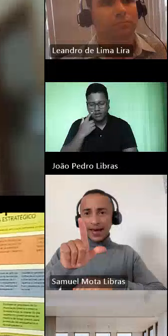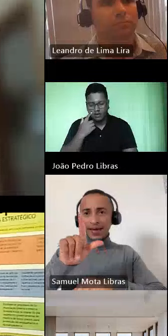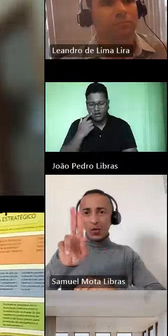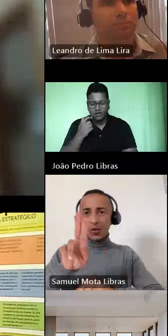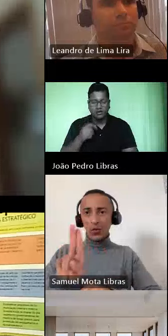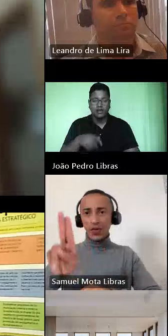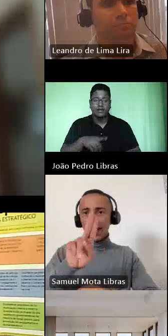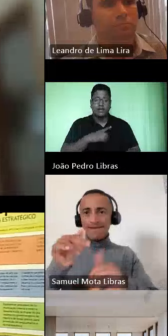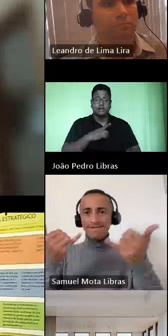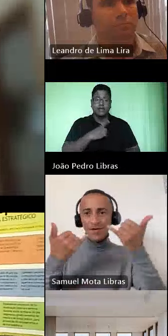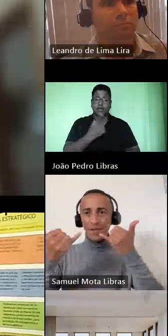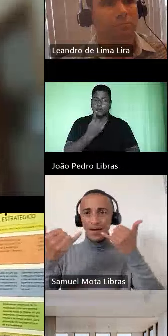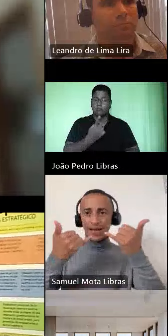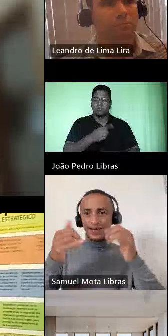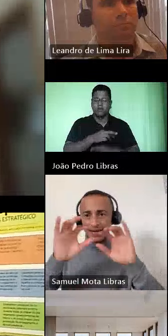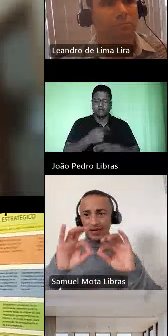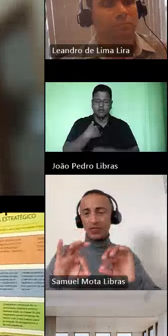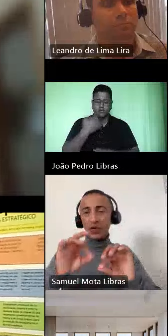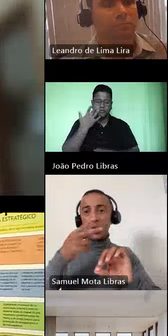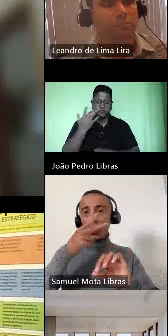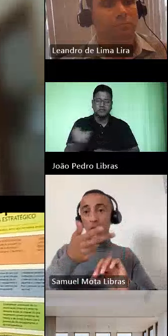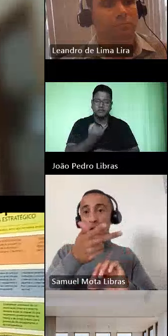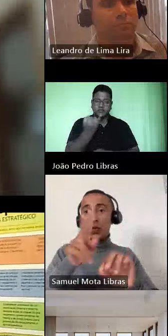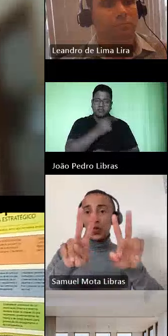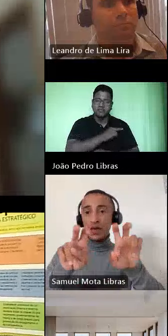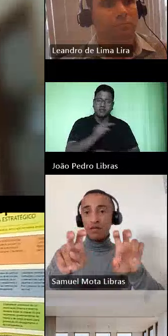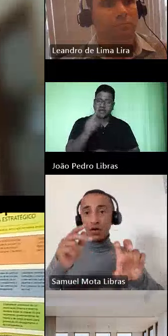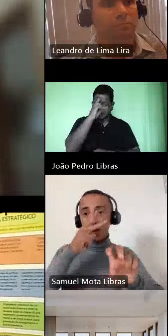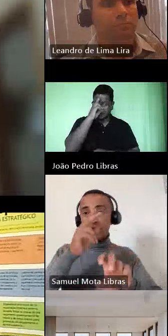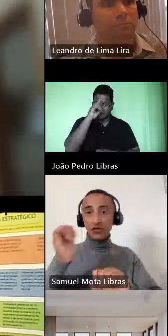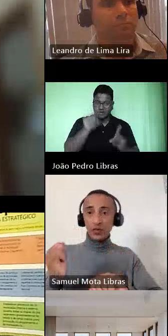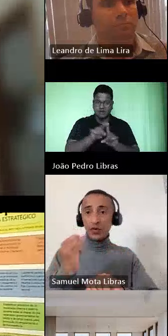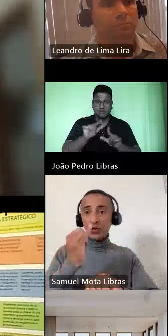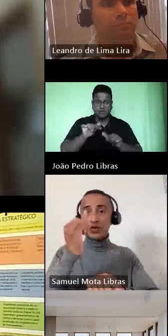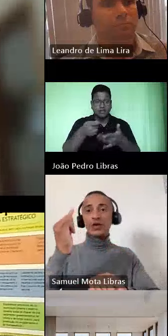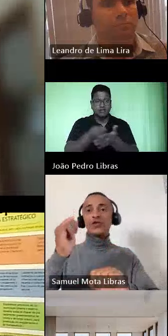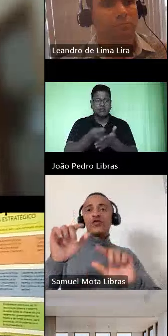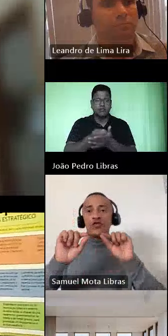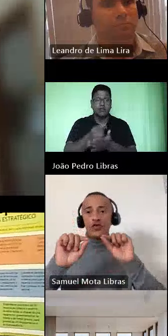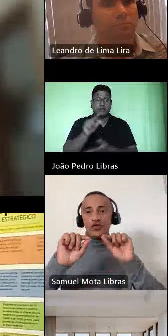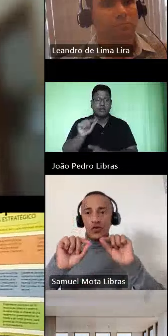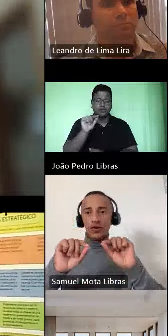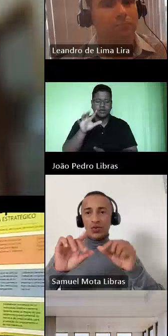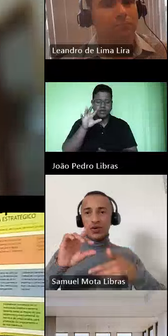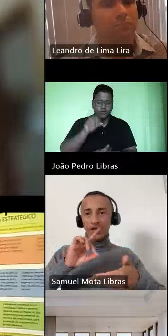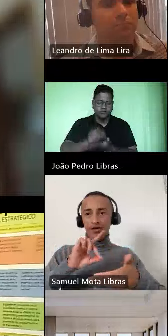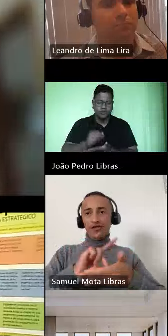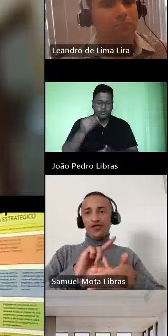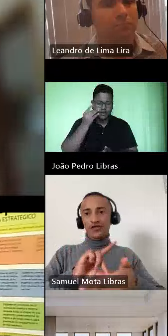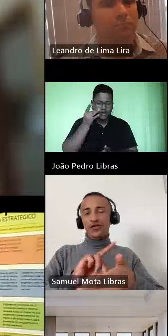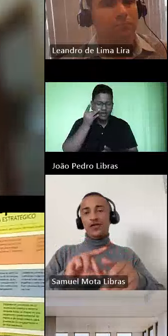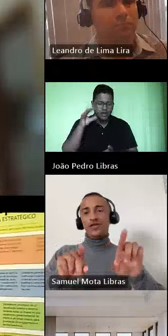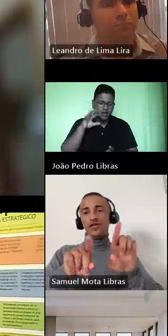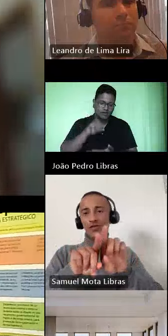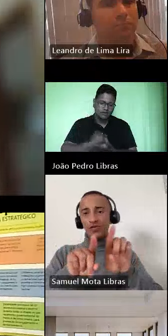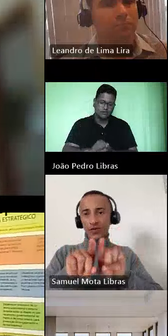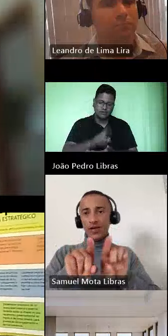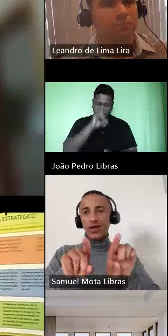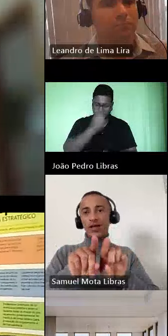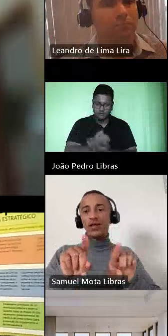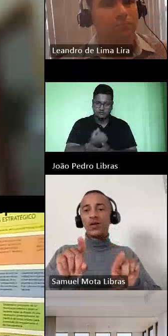e tem uma coisa que eu acho que é importante da gente lembrar também né e reforçar sempre que é o registro né da evidência da decisão que que você